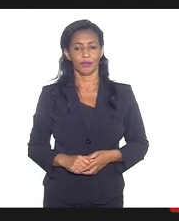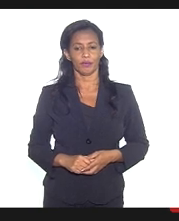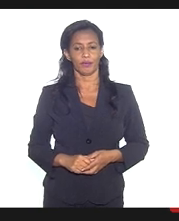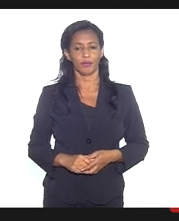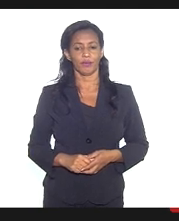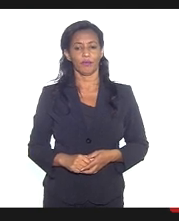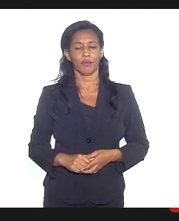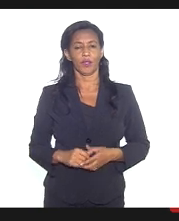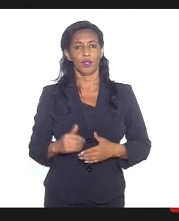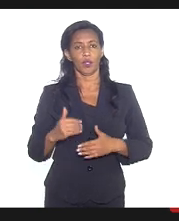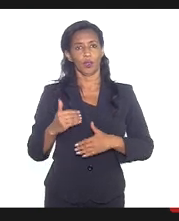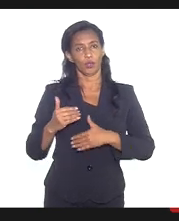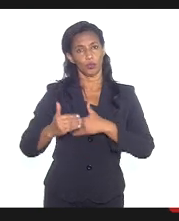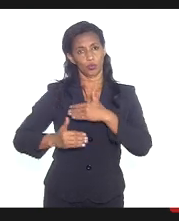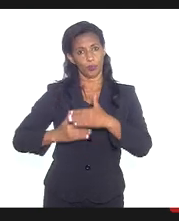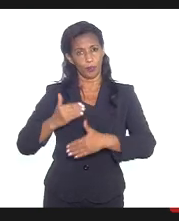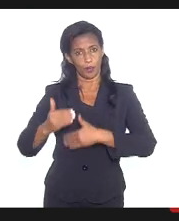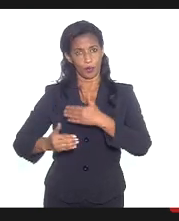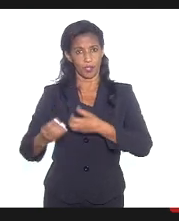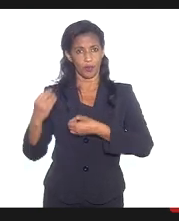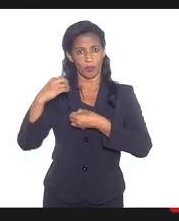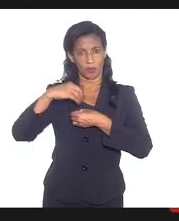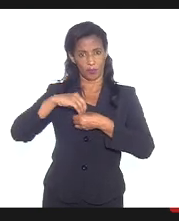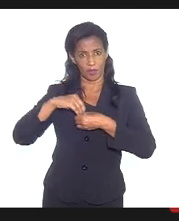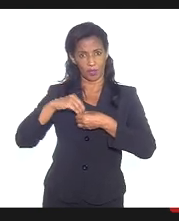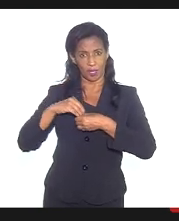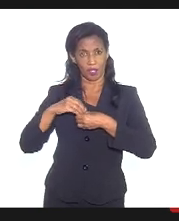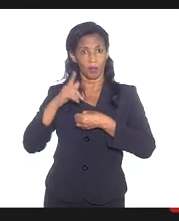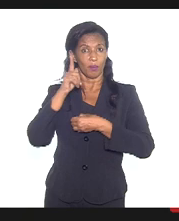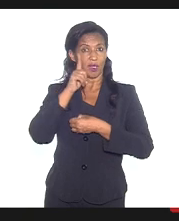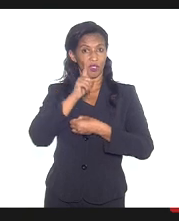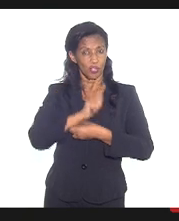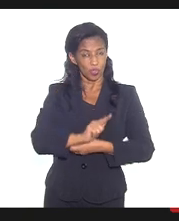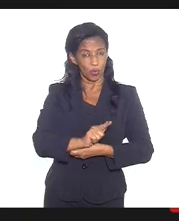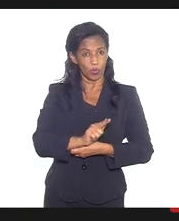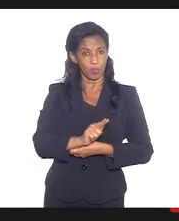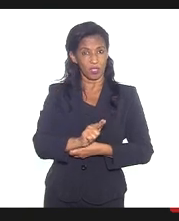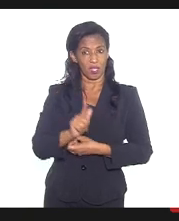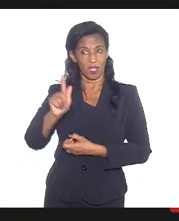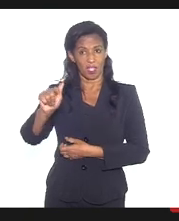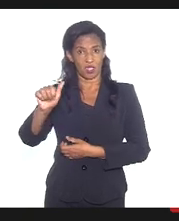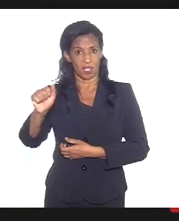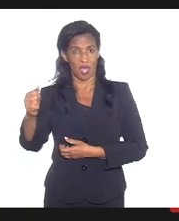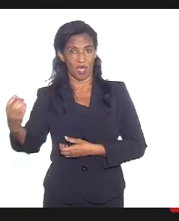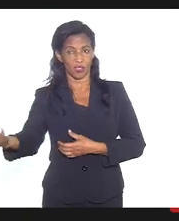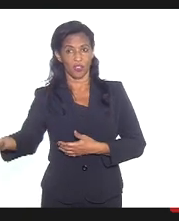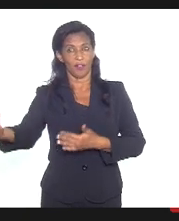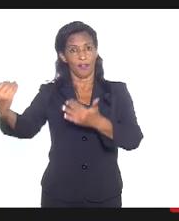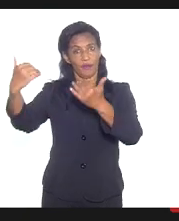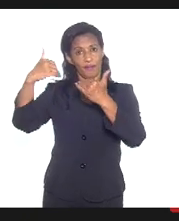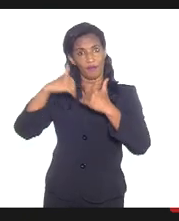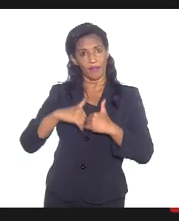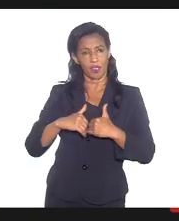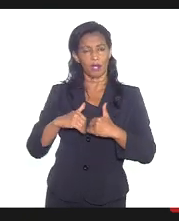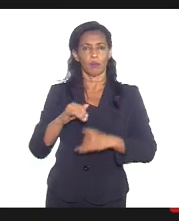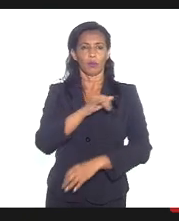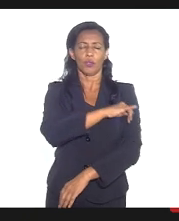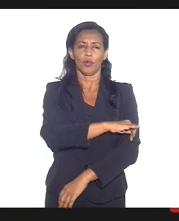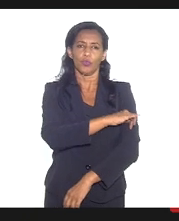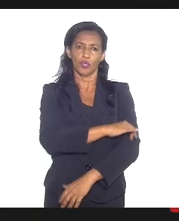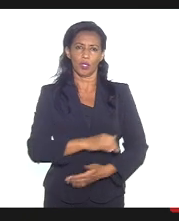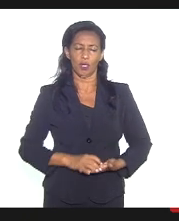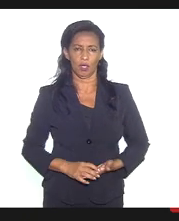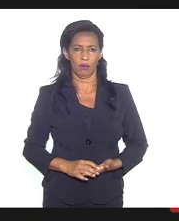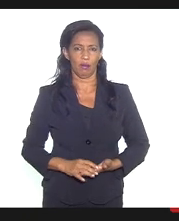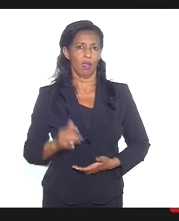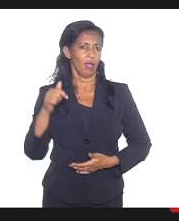os procedimentos internos necessários para a gente conseguir trazer esse gás para o Rio de Janeiro. Essa é a questão.